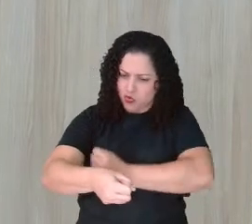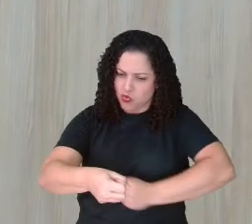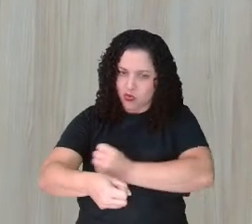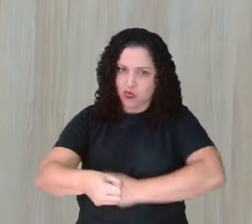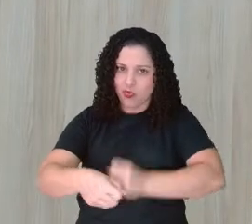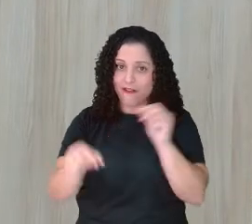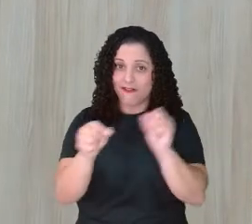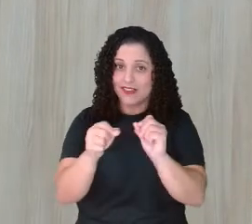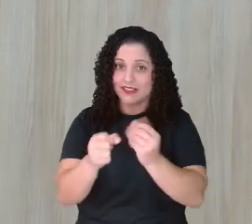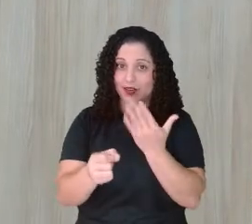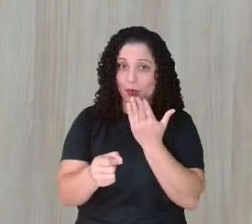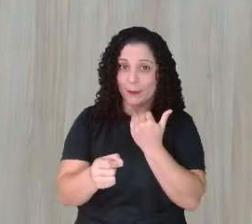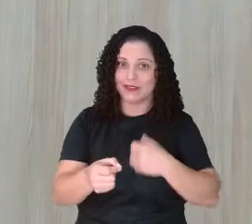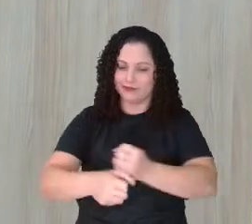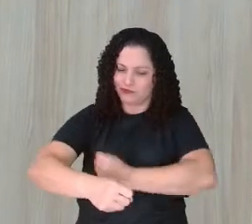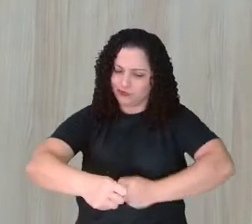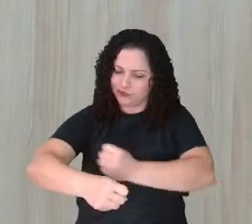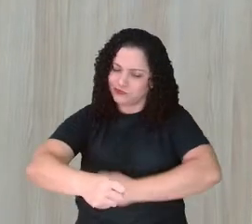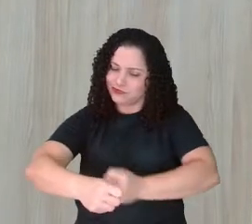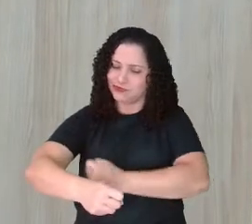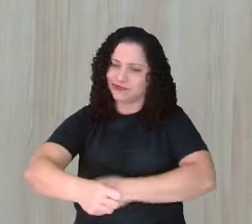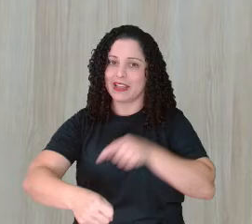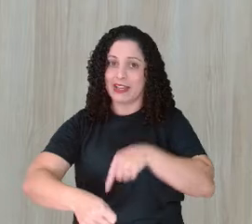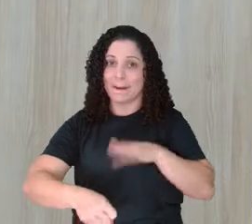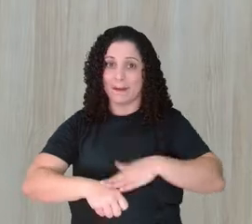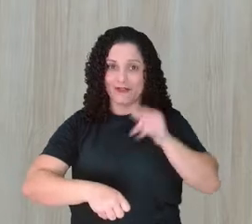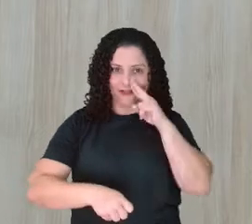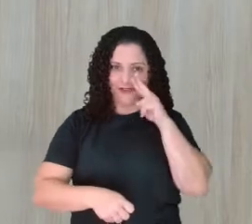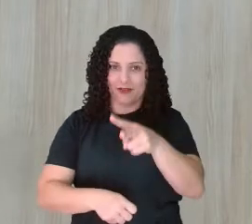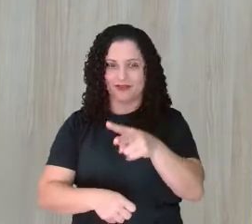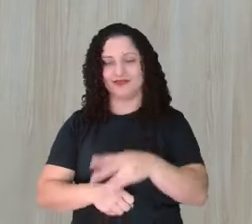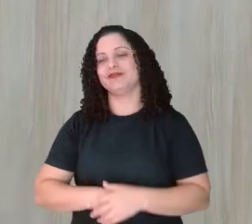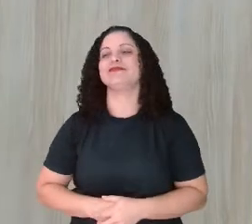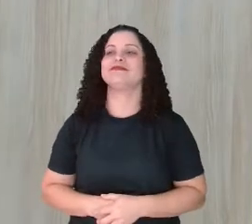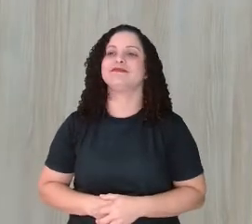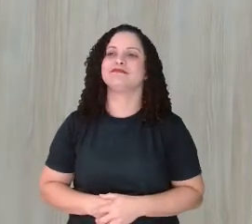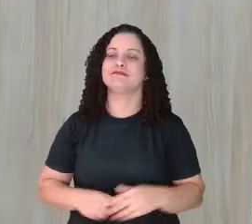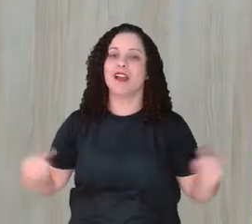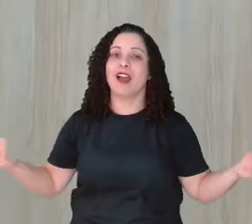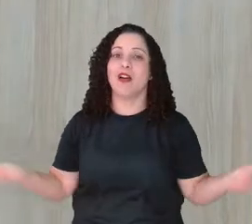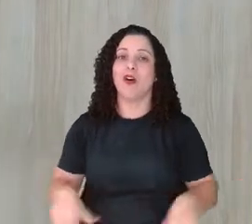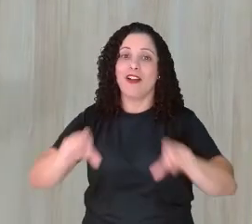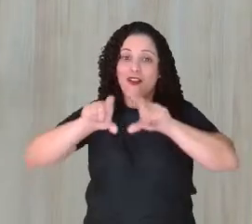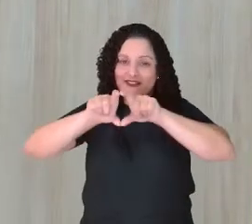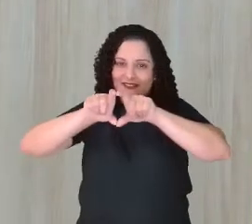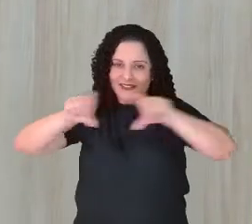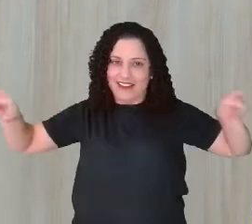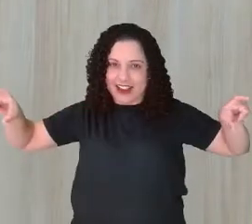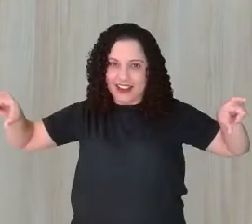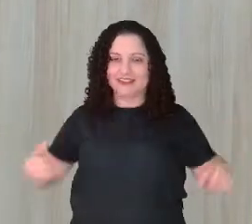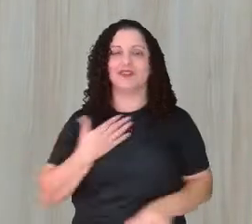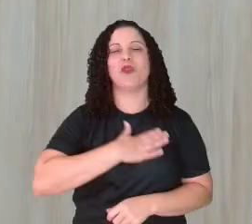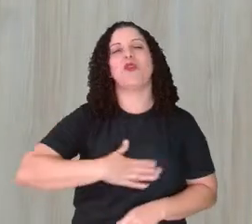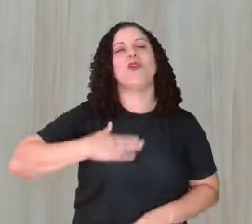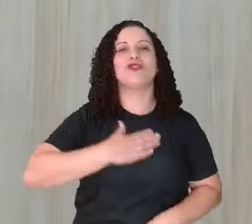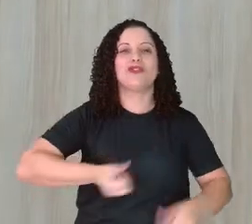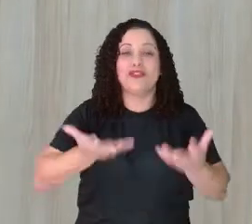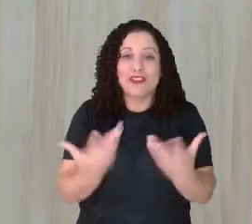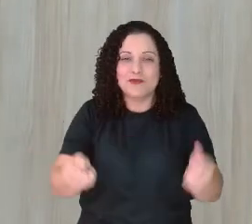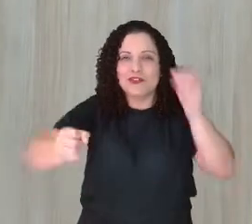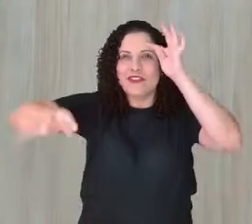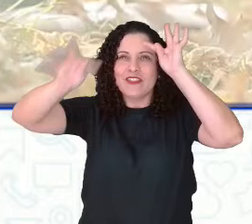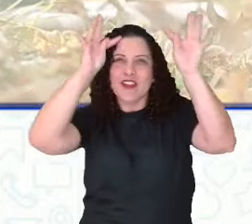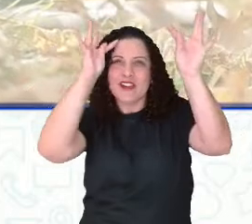fazer alguma comida. E aí eu trouxe uma frase, professora, gosto de filosofar